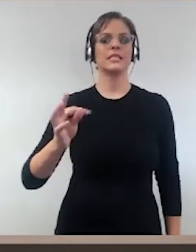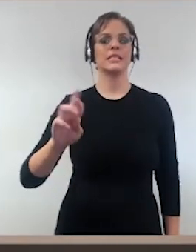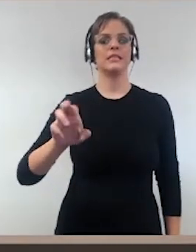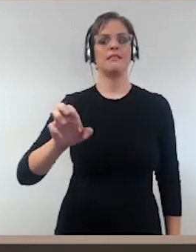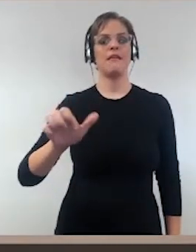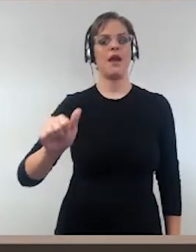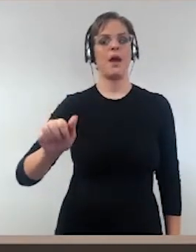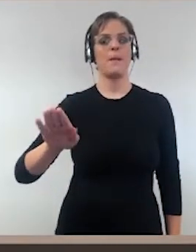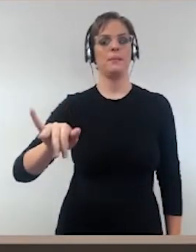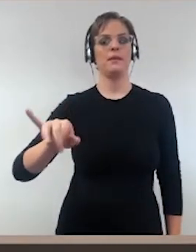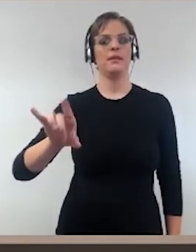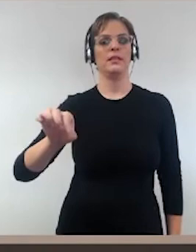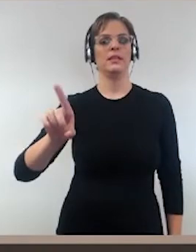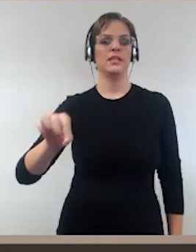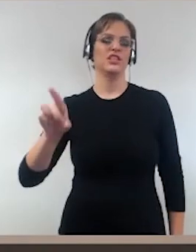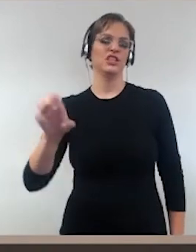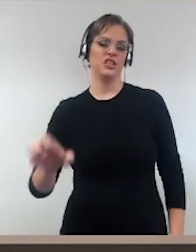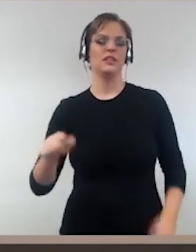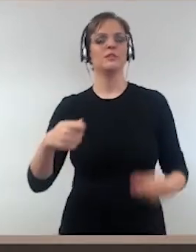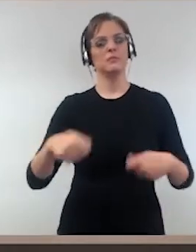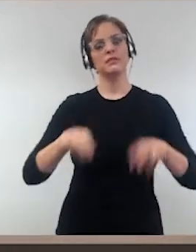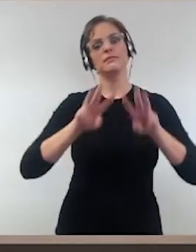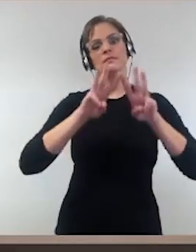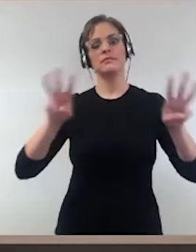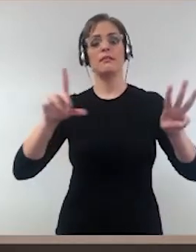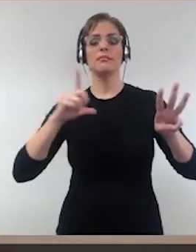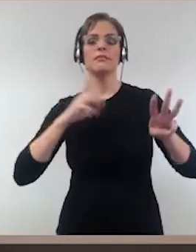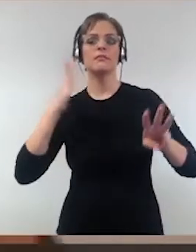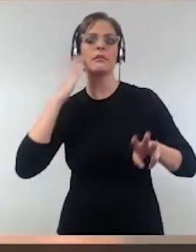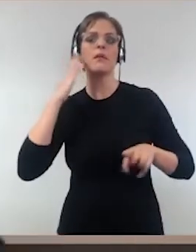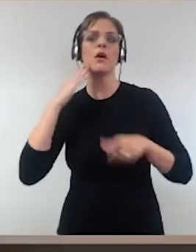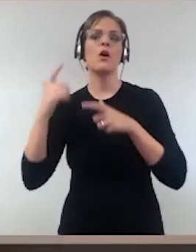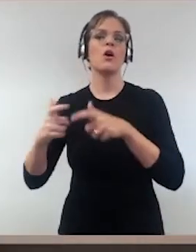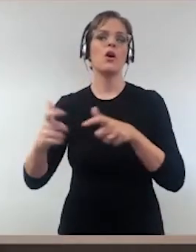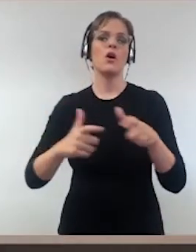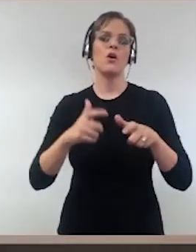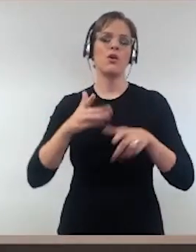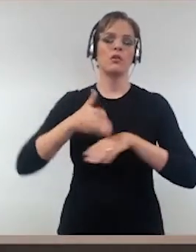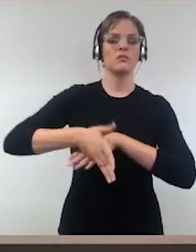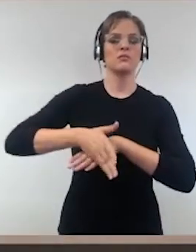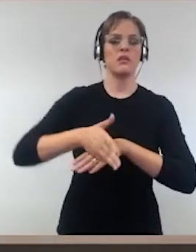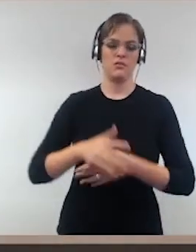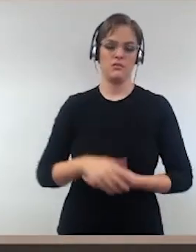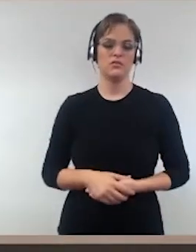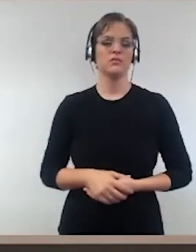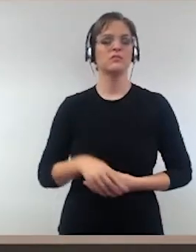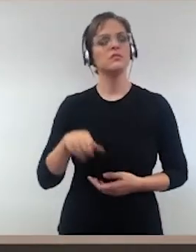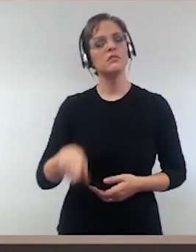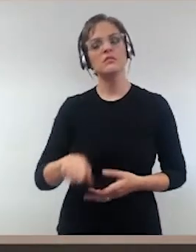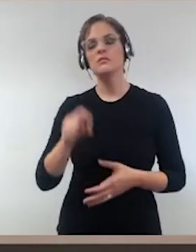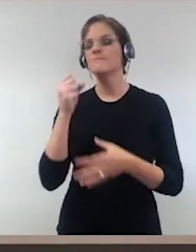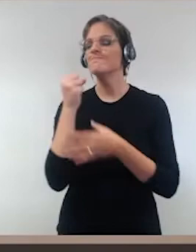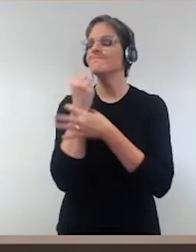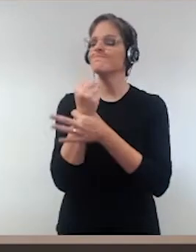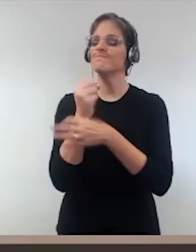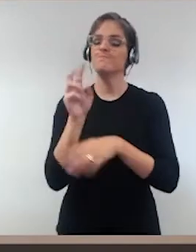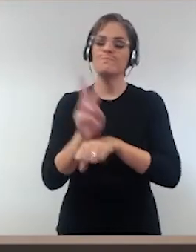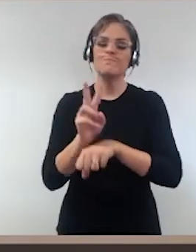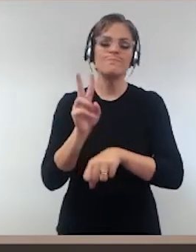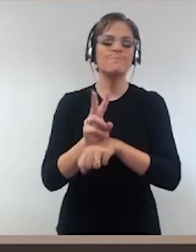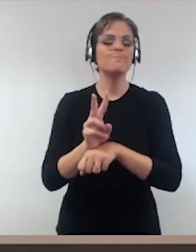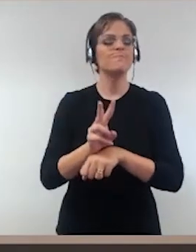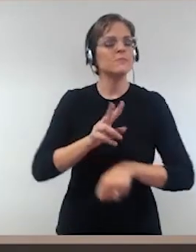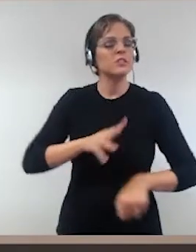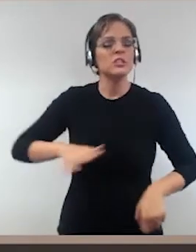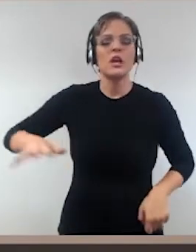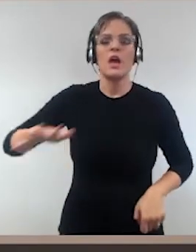por parte da plataforma. Eu acho que essa coleta massiva e preventiva de dados, ao meu ver, ela,